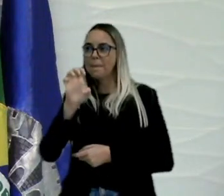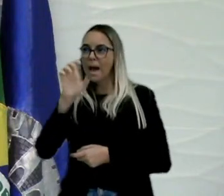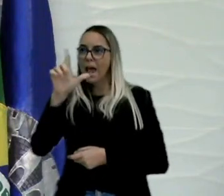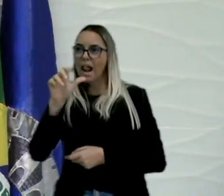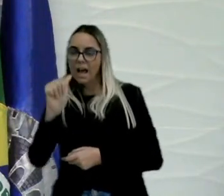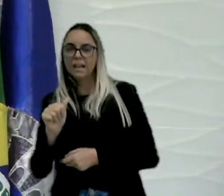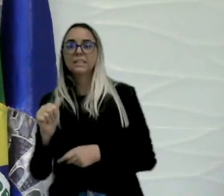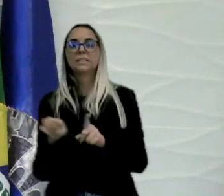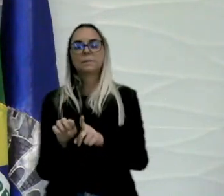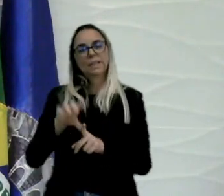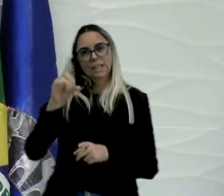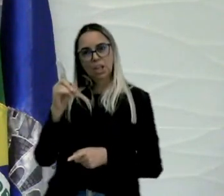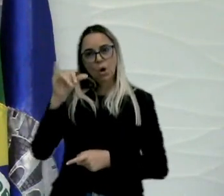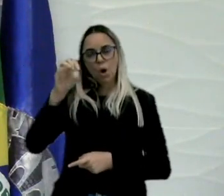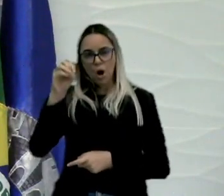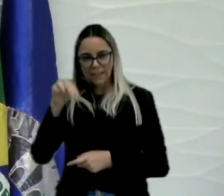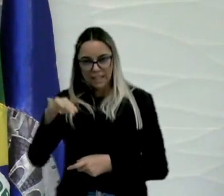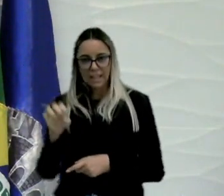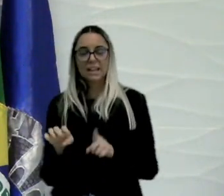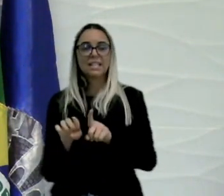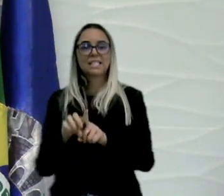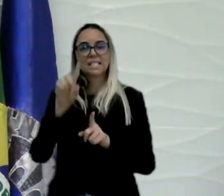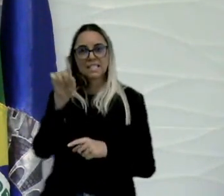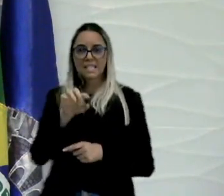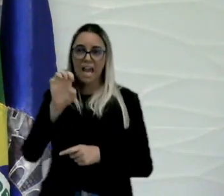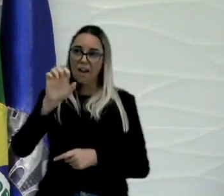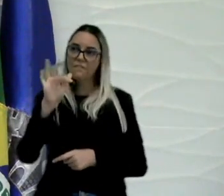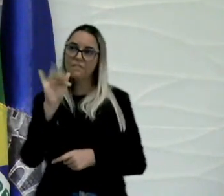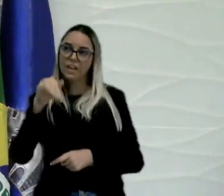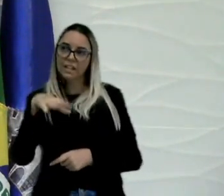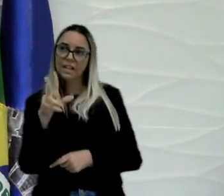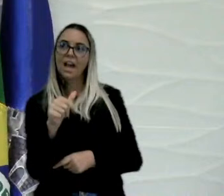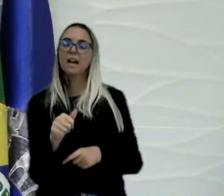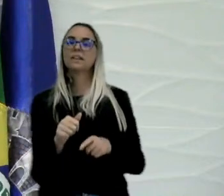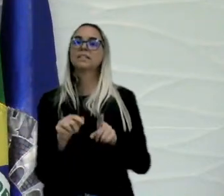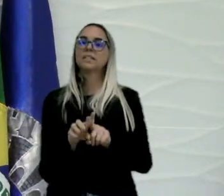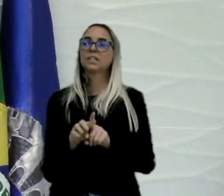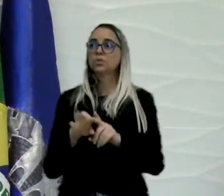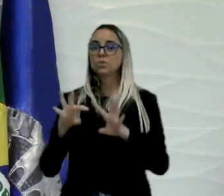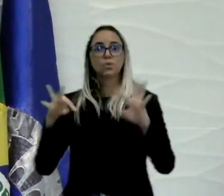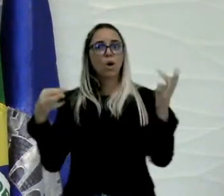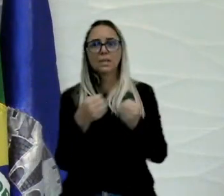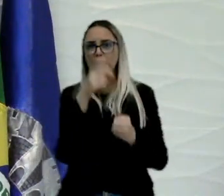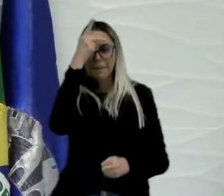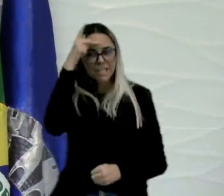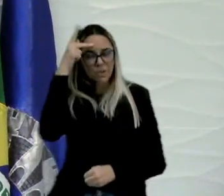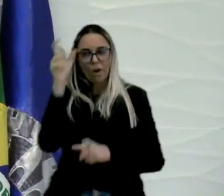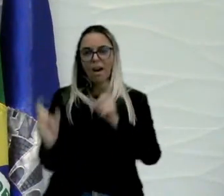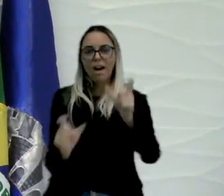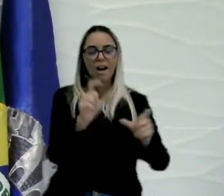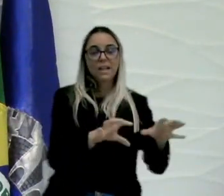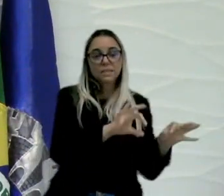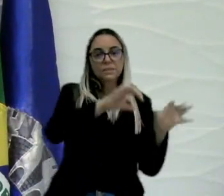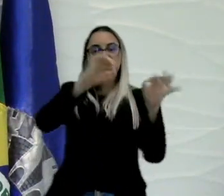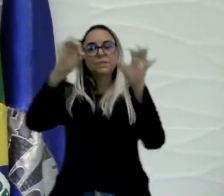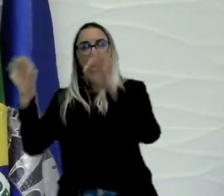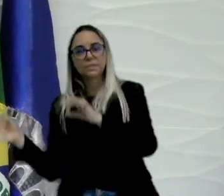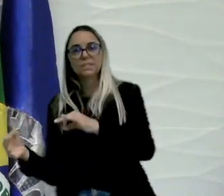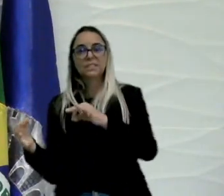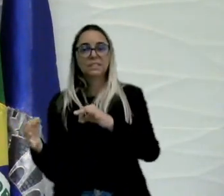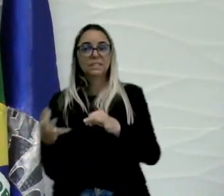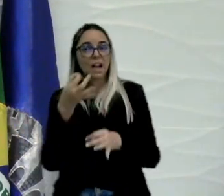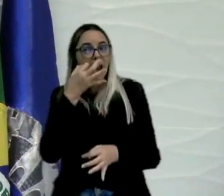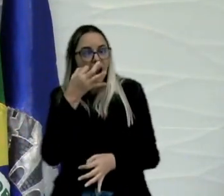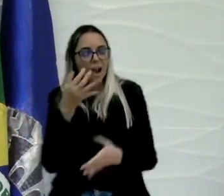Dione Dona Zefinha a vó de Tamires e todos que nos acompanham através dos meios de divulgação desta casa